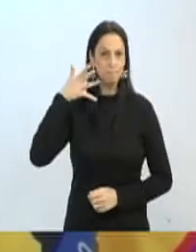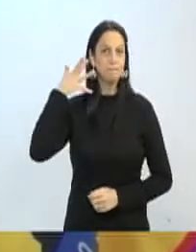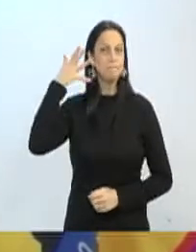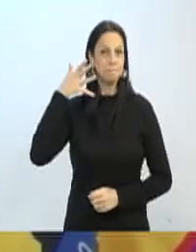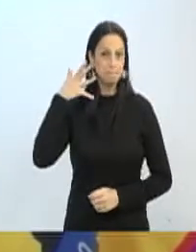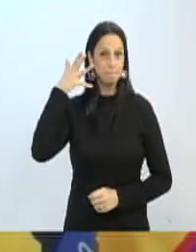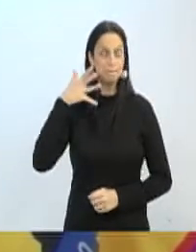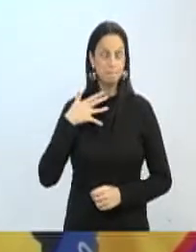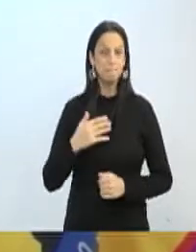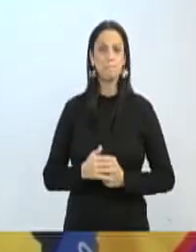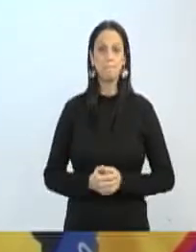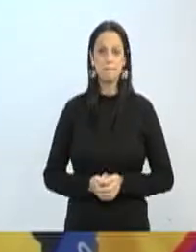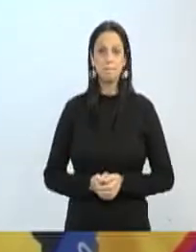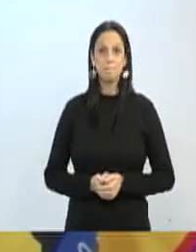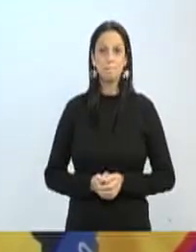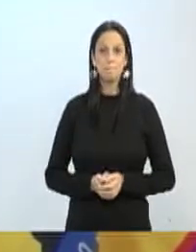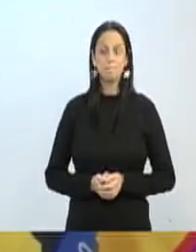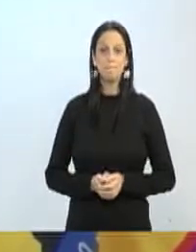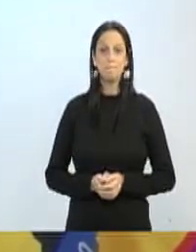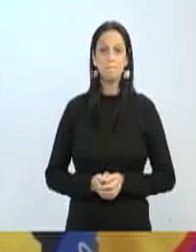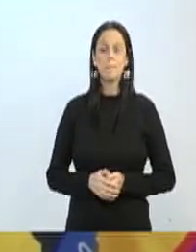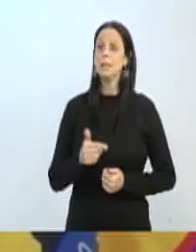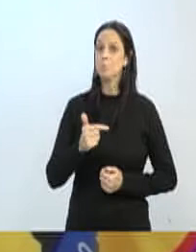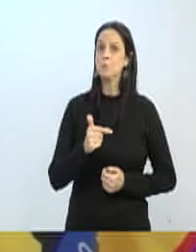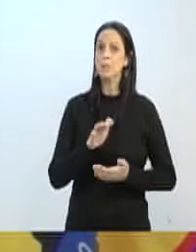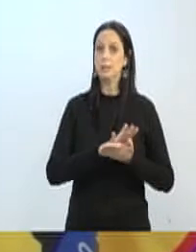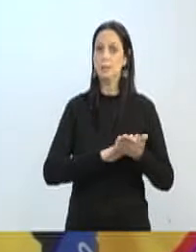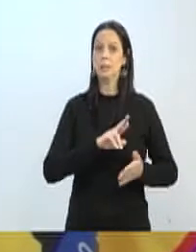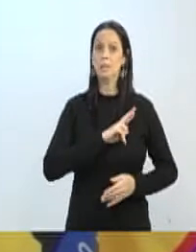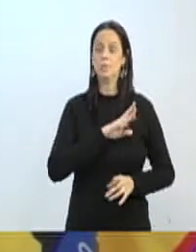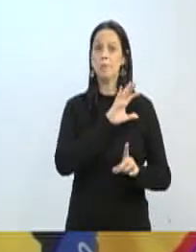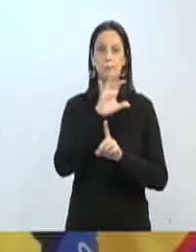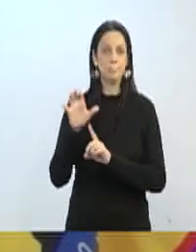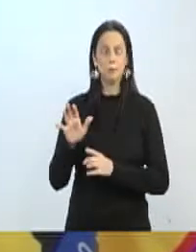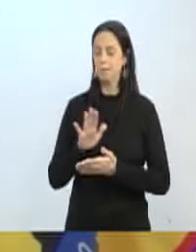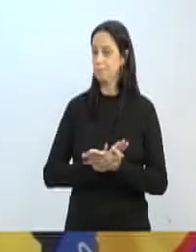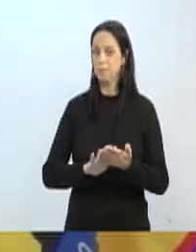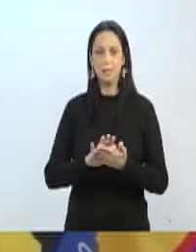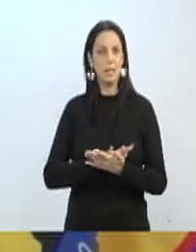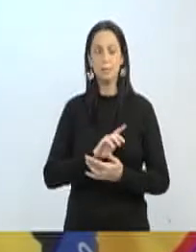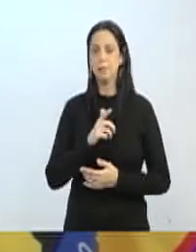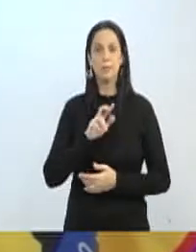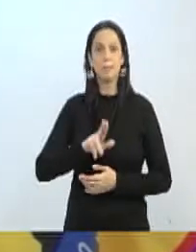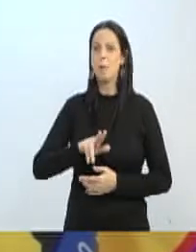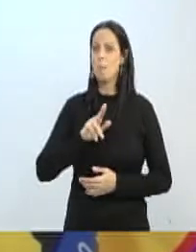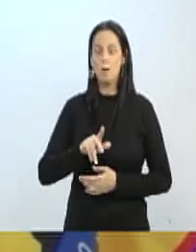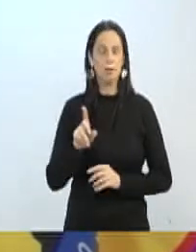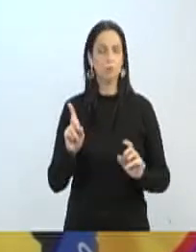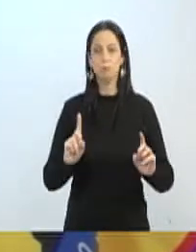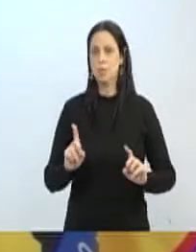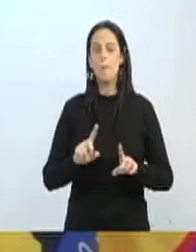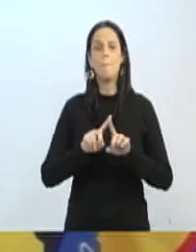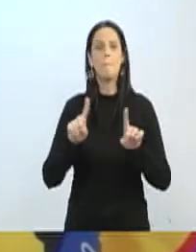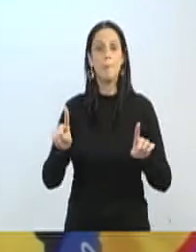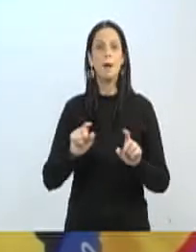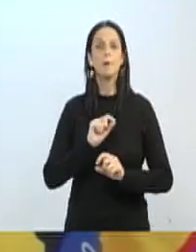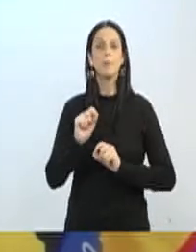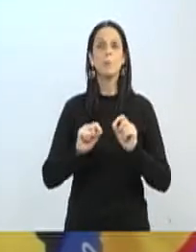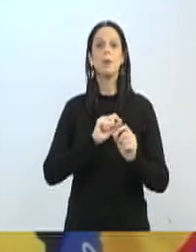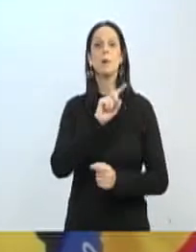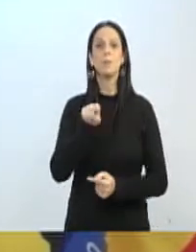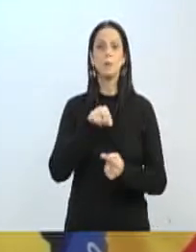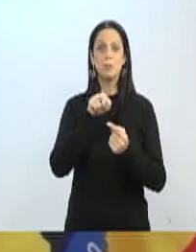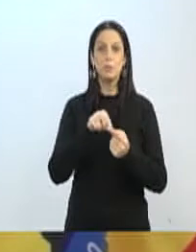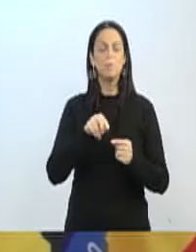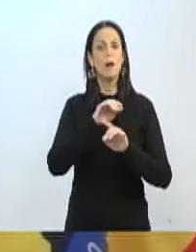de nenhuma forma influenciados por religião nenhuma nenhuma em um intuito religioso mas com intuito de levar uma mensagem